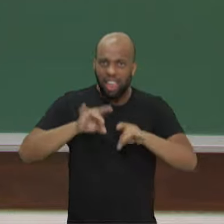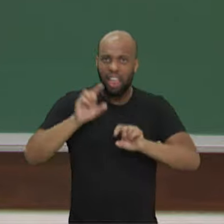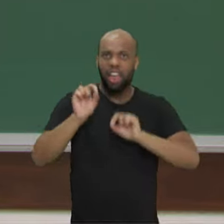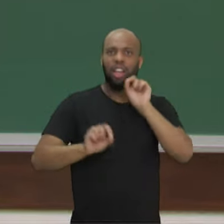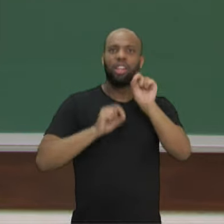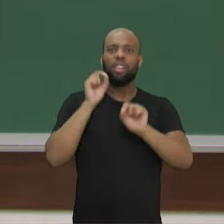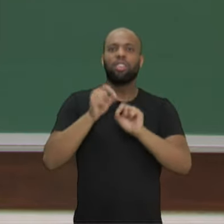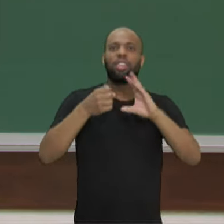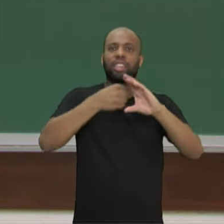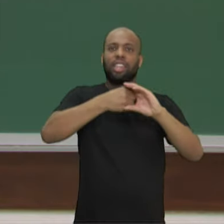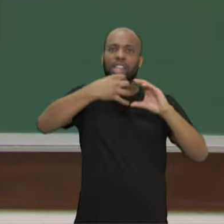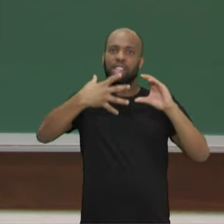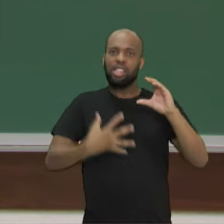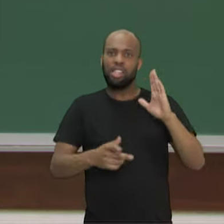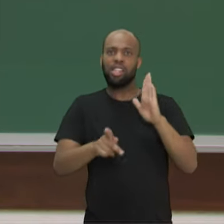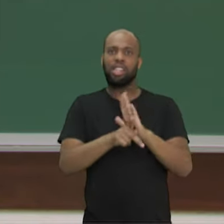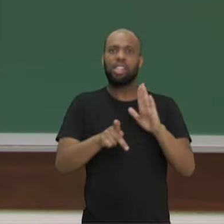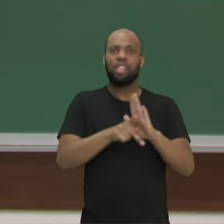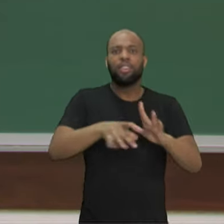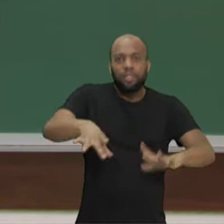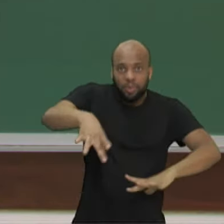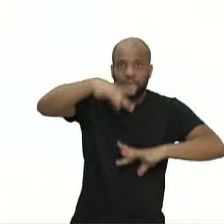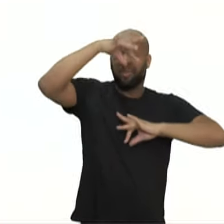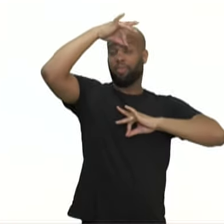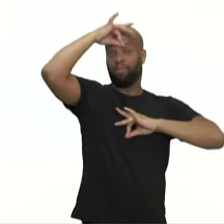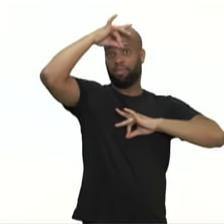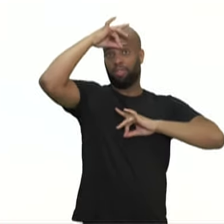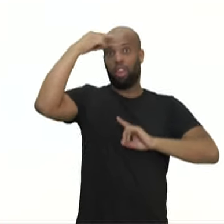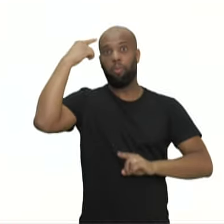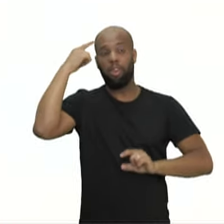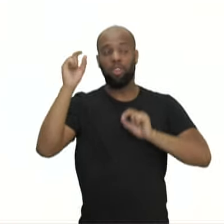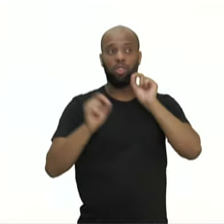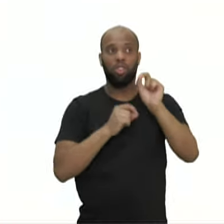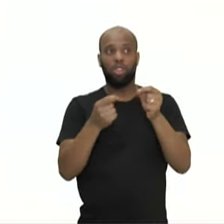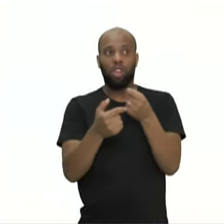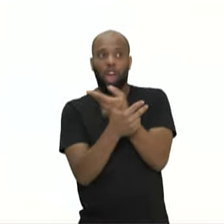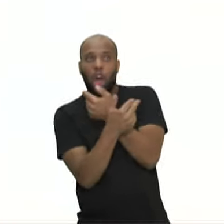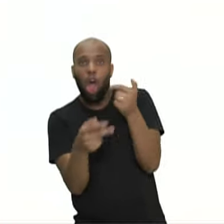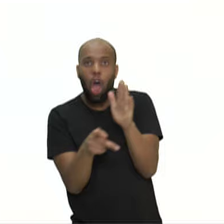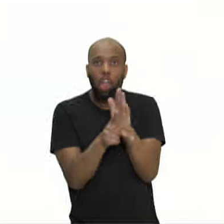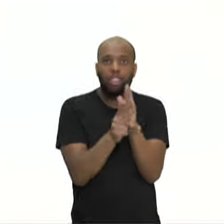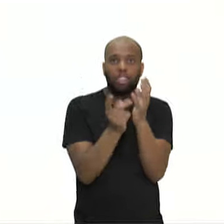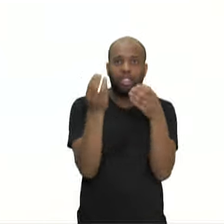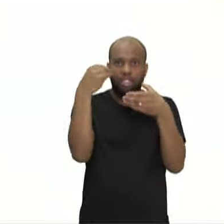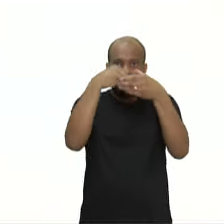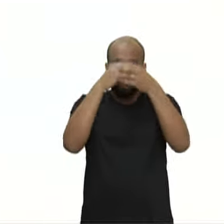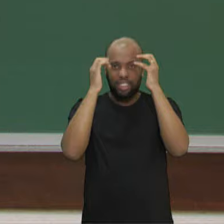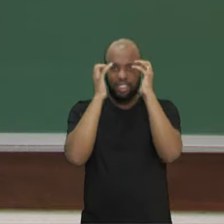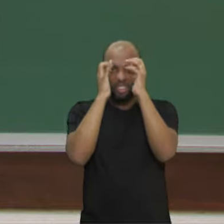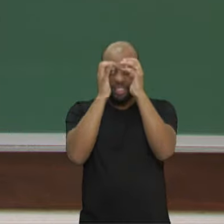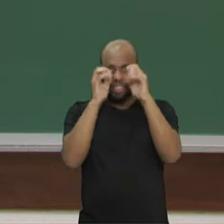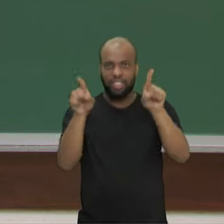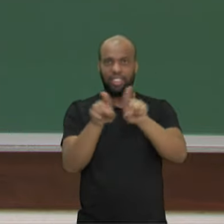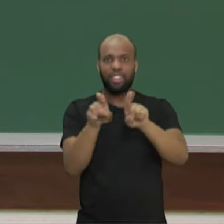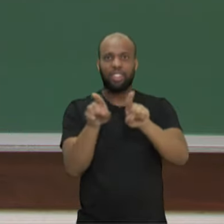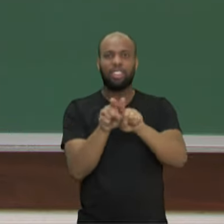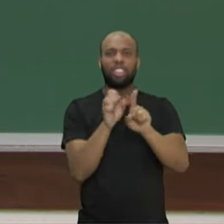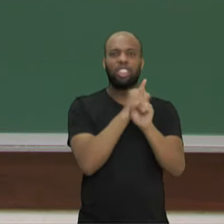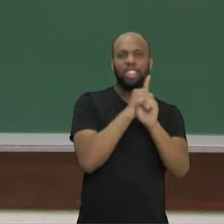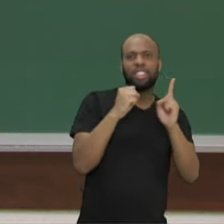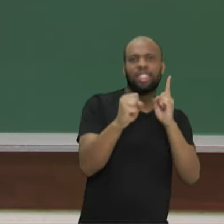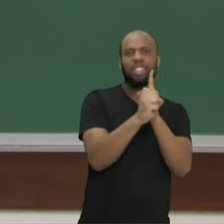a personagem do espetáculo, pensando nos elementos psicológicos, sociais,